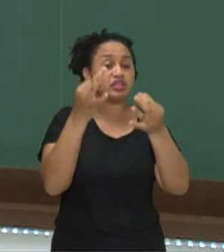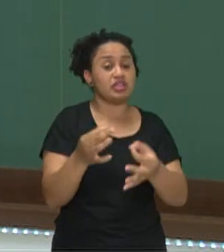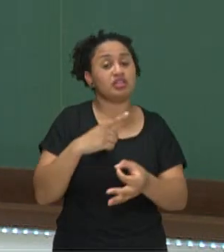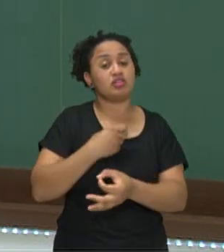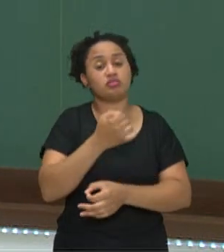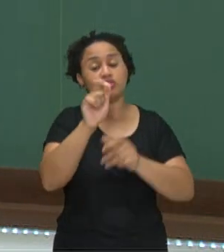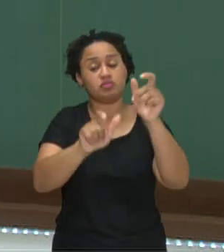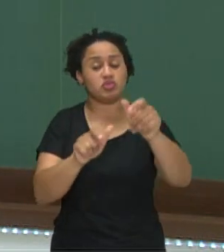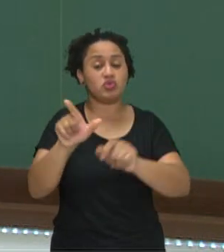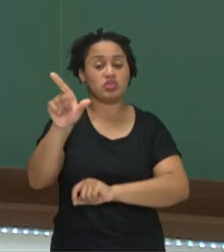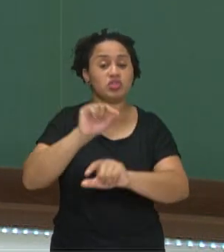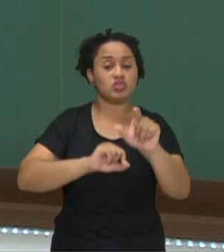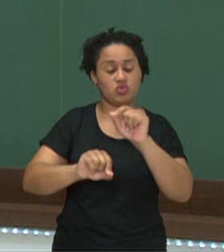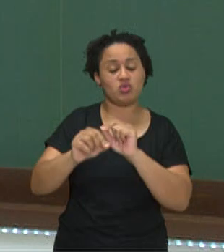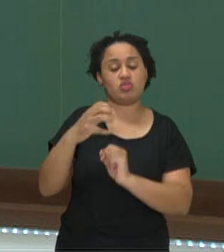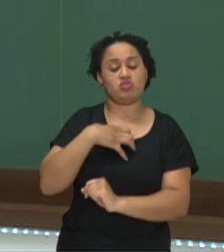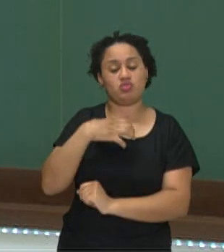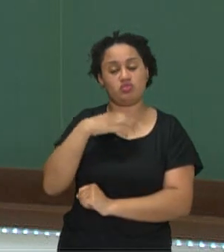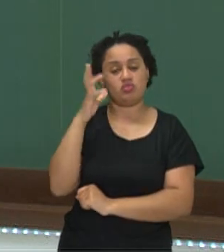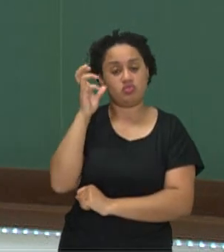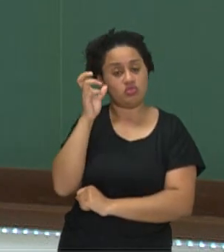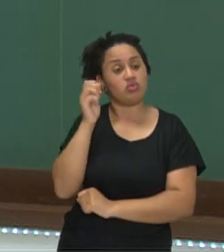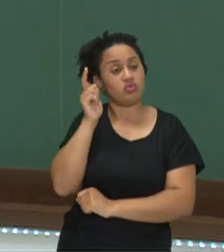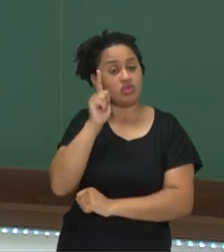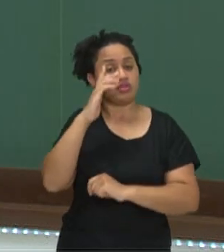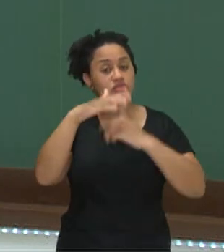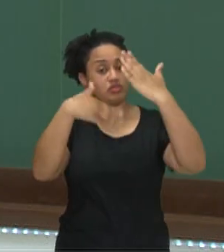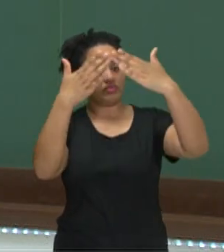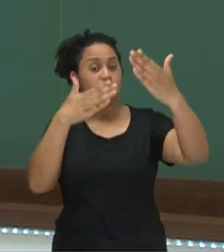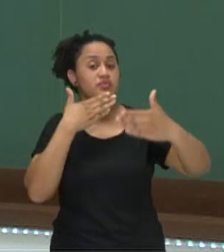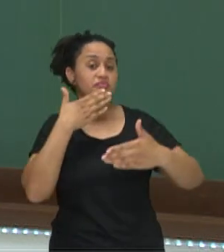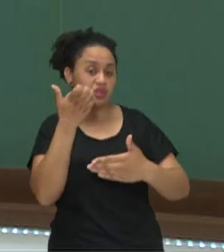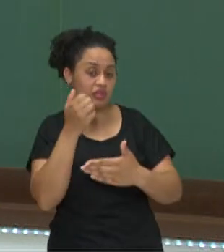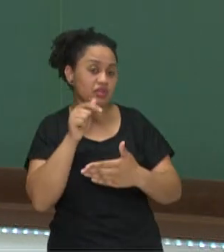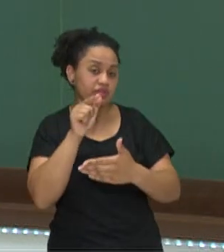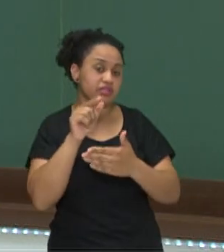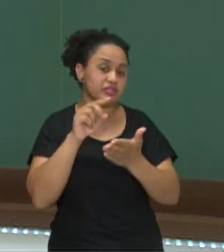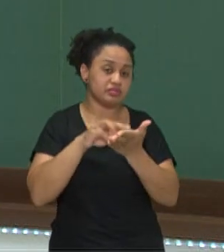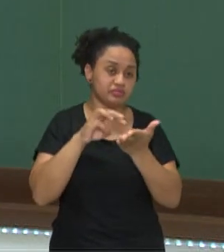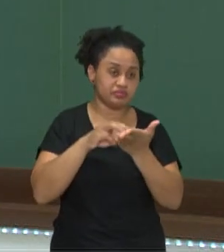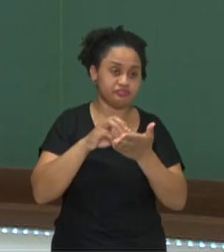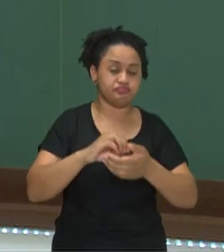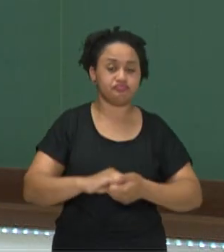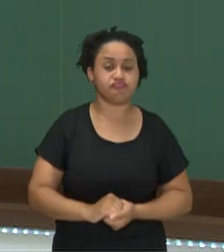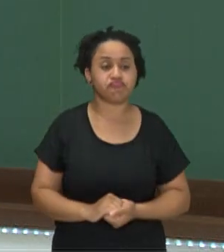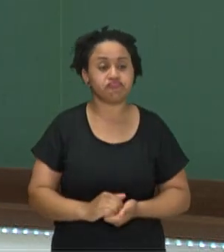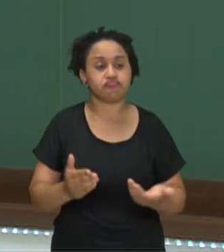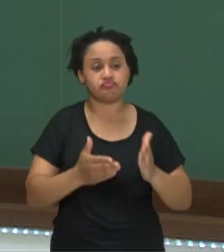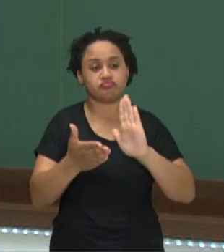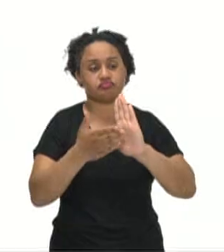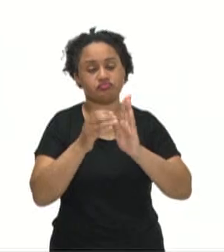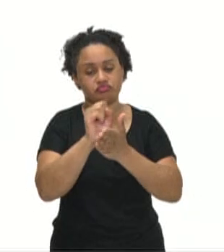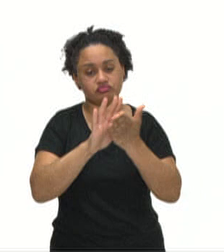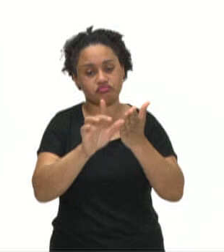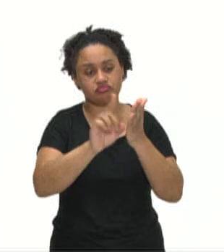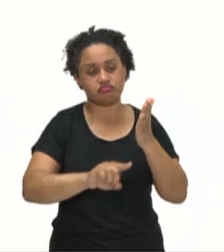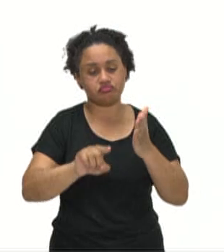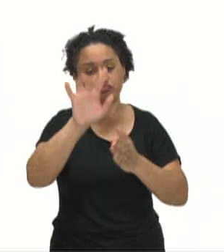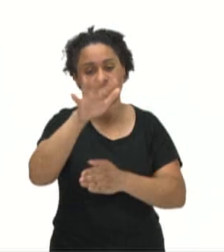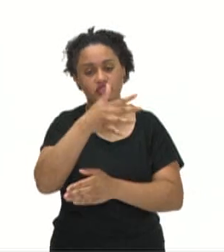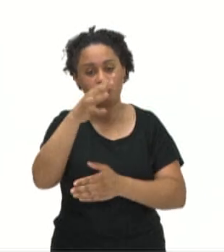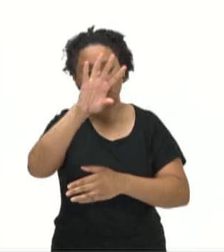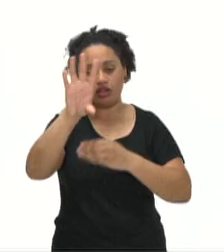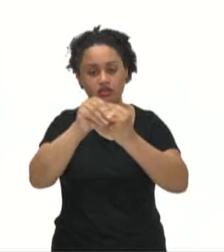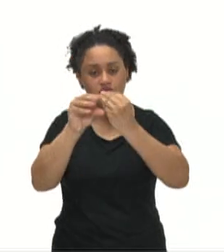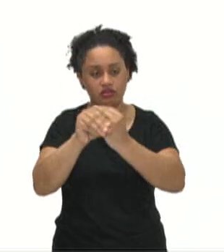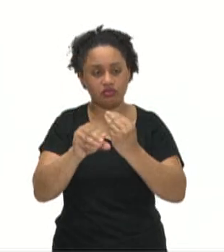pela aprendizagem auditiva e se desenvolvem melhor através dela. Tudo bem? E aqui uma atividade, né? Preencha a tabela